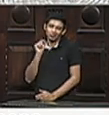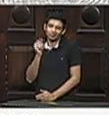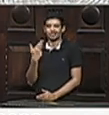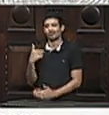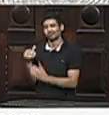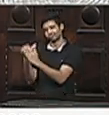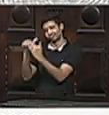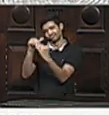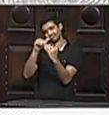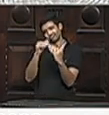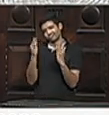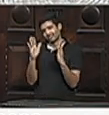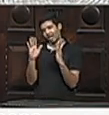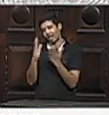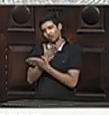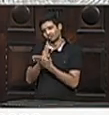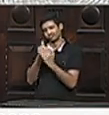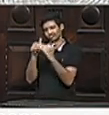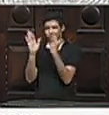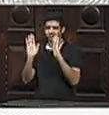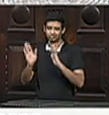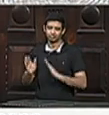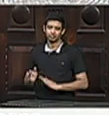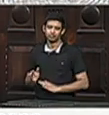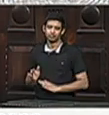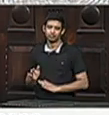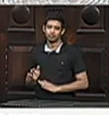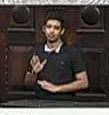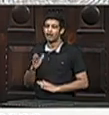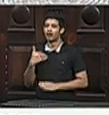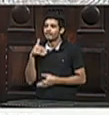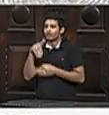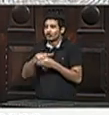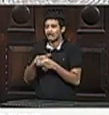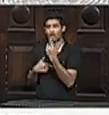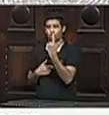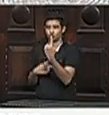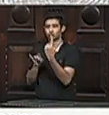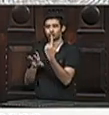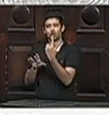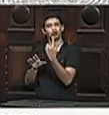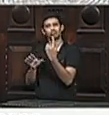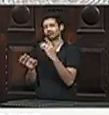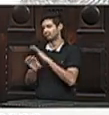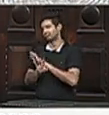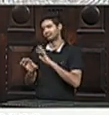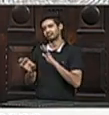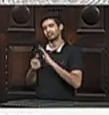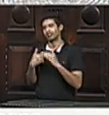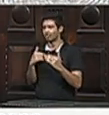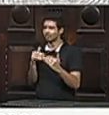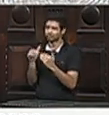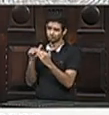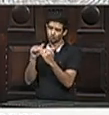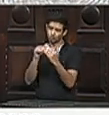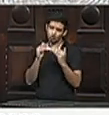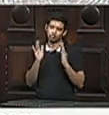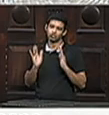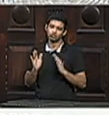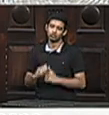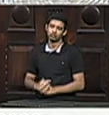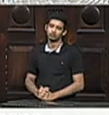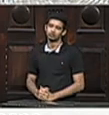a ninguém. Ele tem que estar livre para que a gente possa fazer o trabalho que tem que ser feito. Agora,